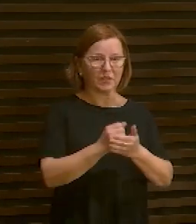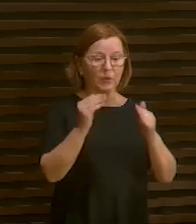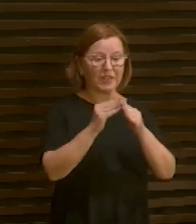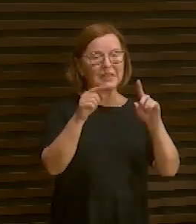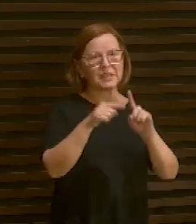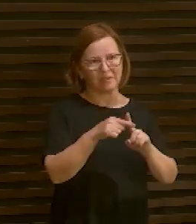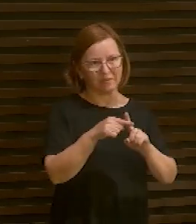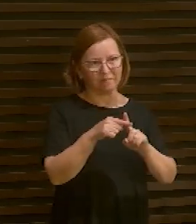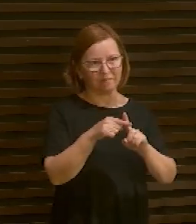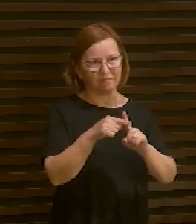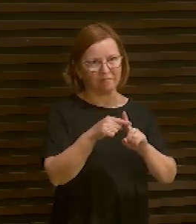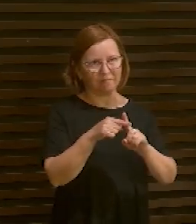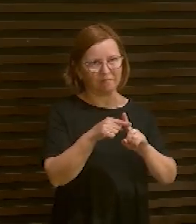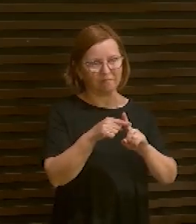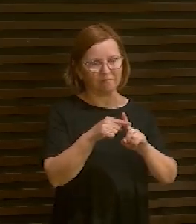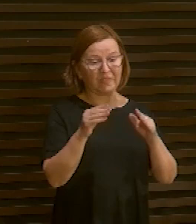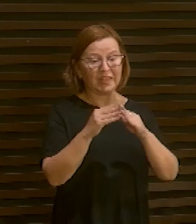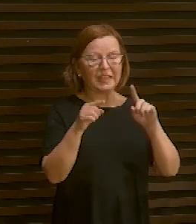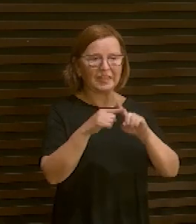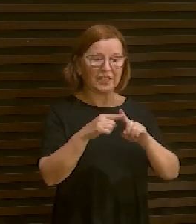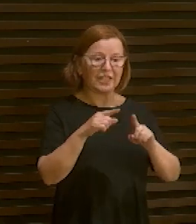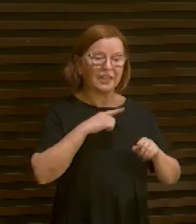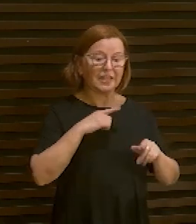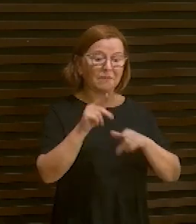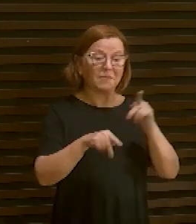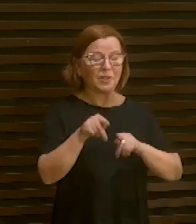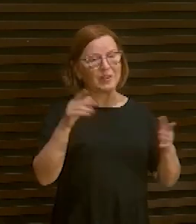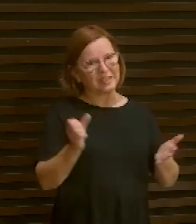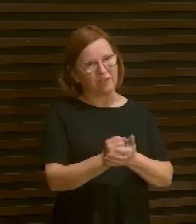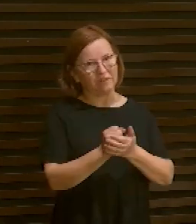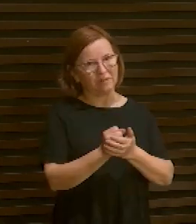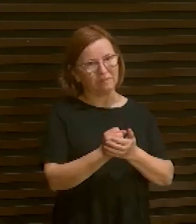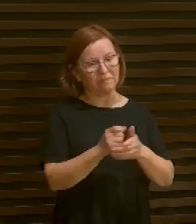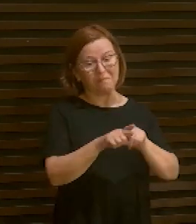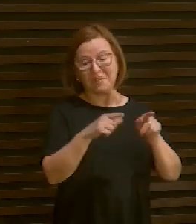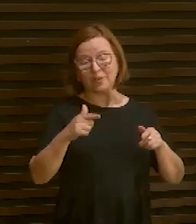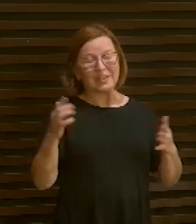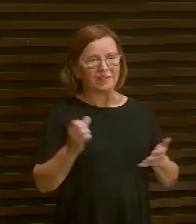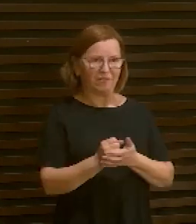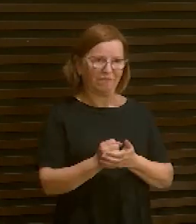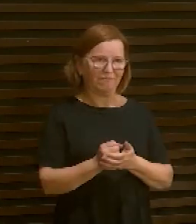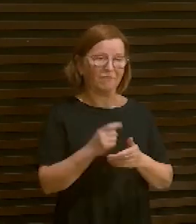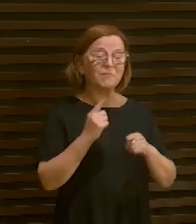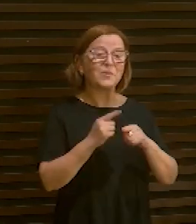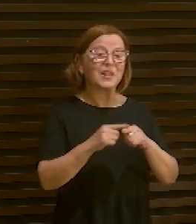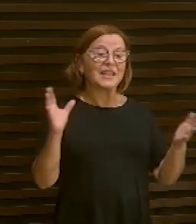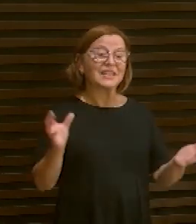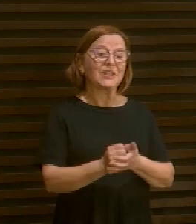igreja. Na igreja existe salvos, não salvação. A salvação está em